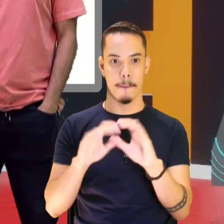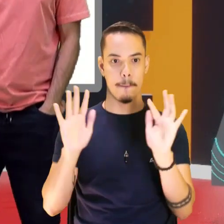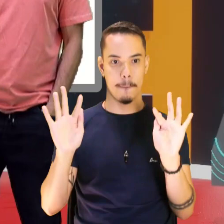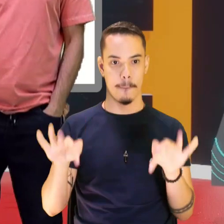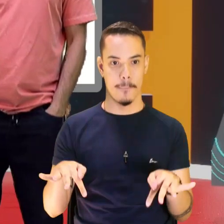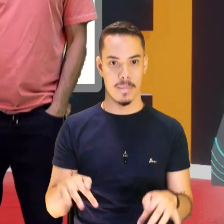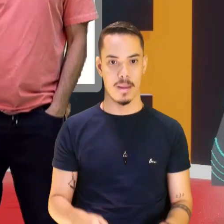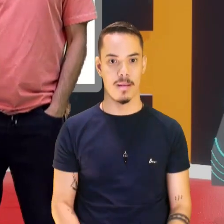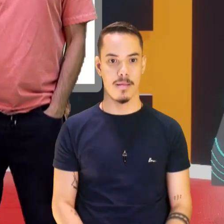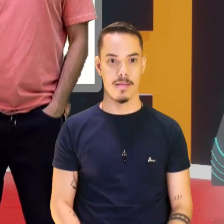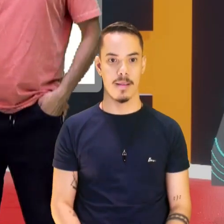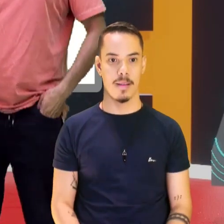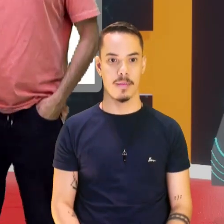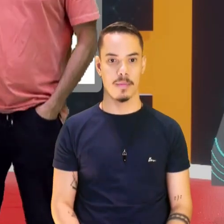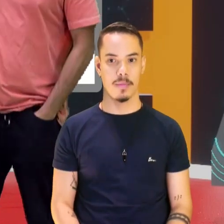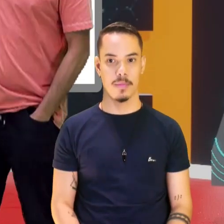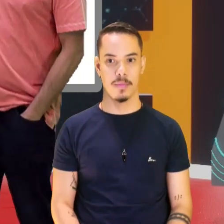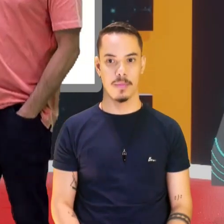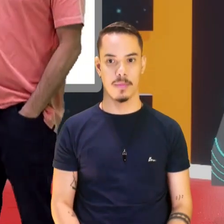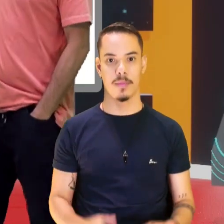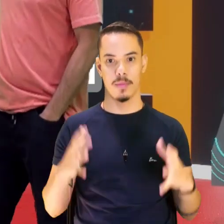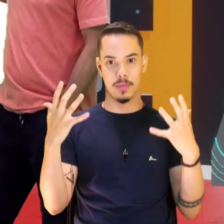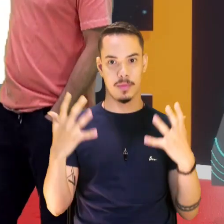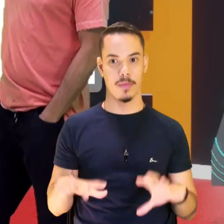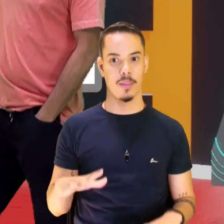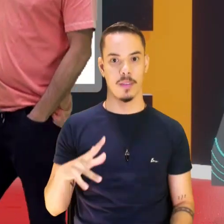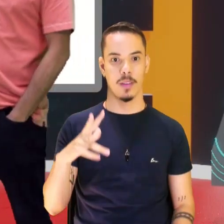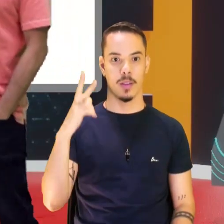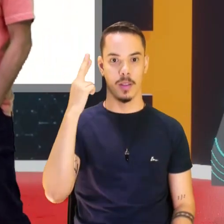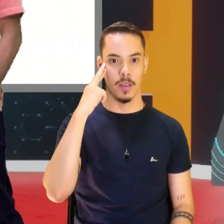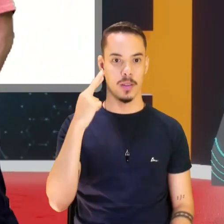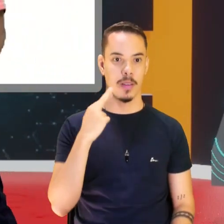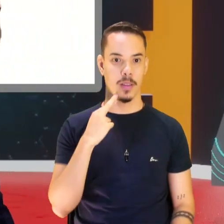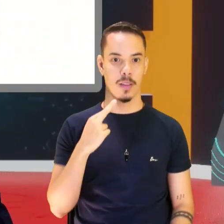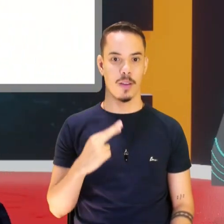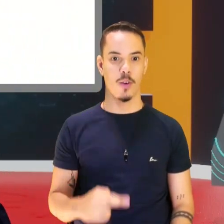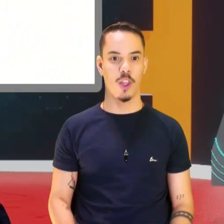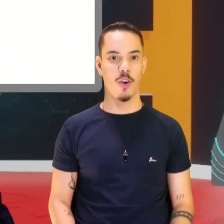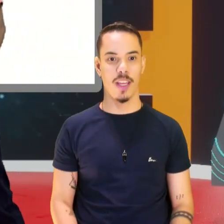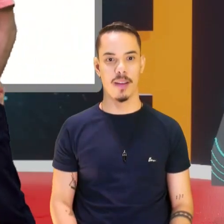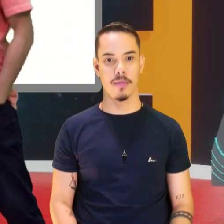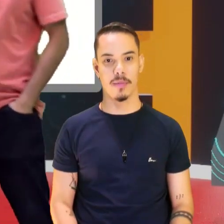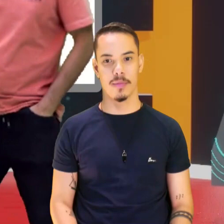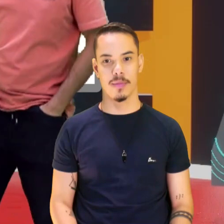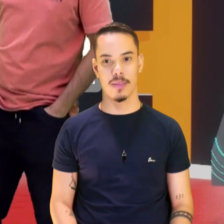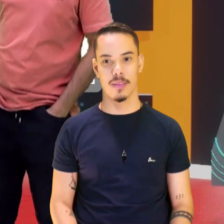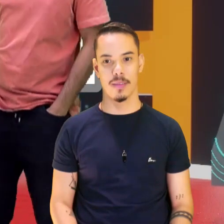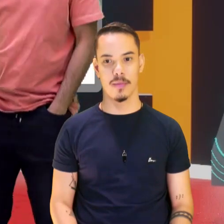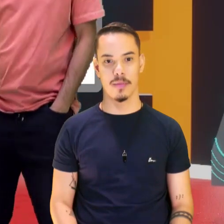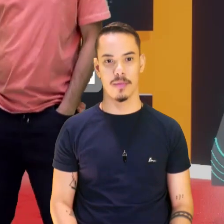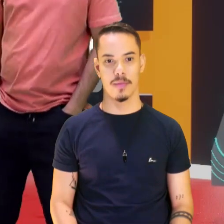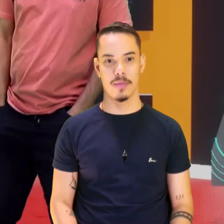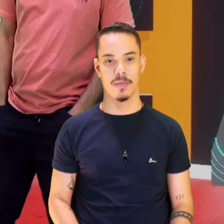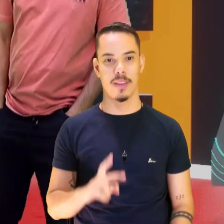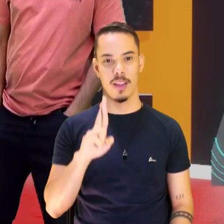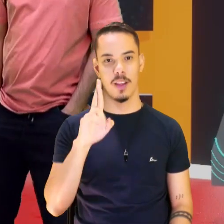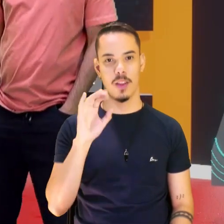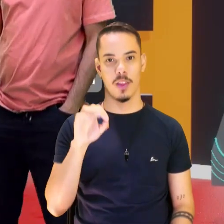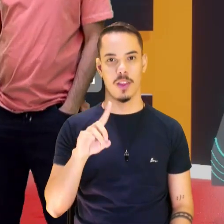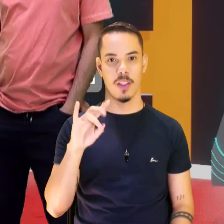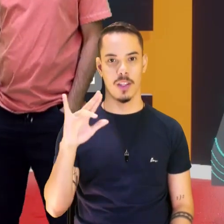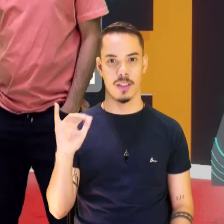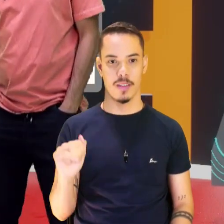né? Não quis ficar em Rondônia não, né? Rondônia, cadê Rondônia? Rondônia. Só lá do Nordeste, mas de Rondônia. Aí se a gente